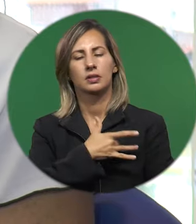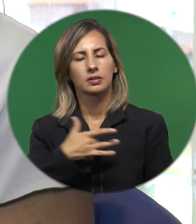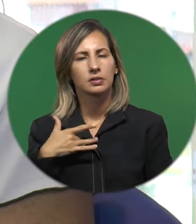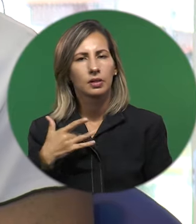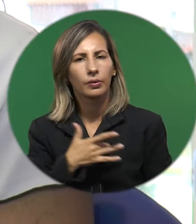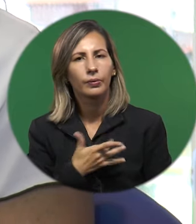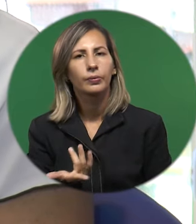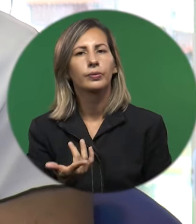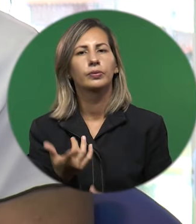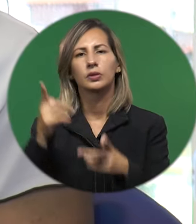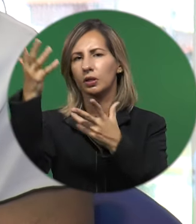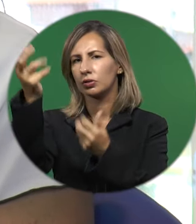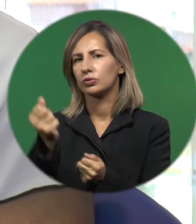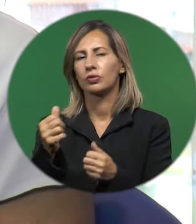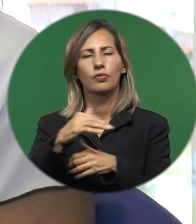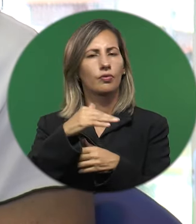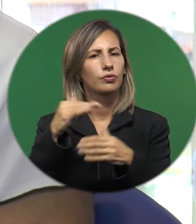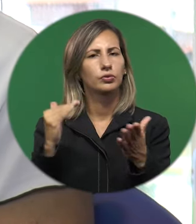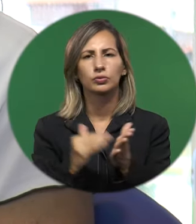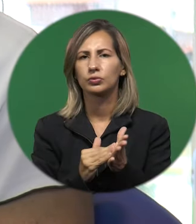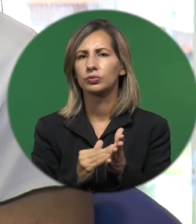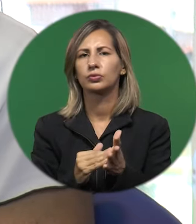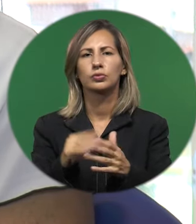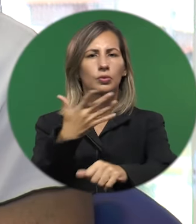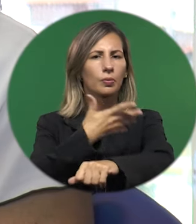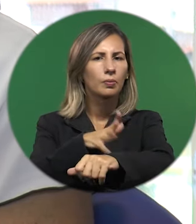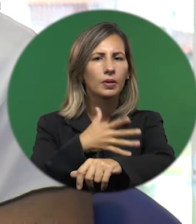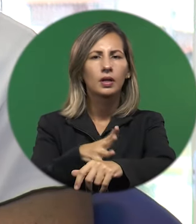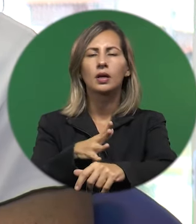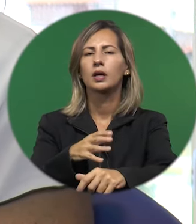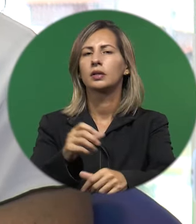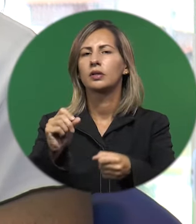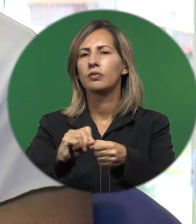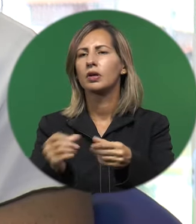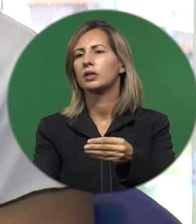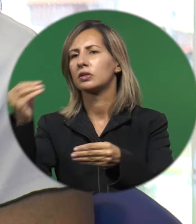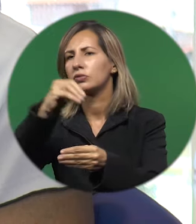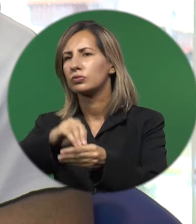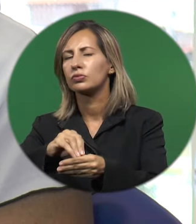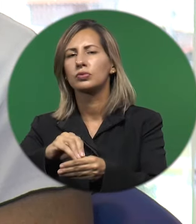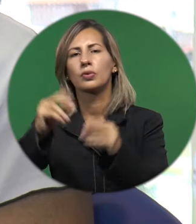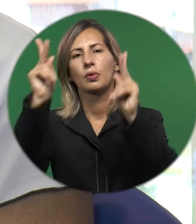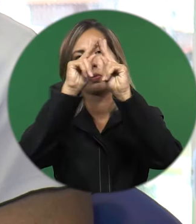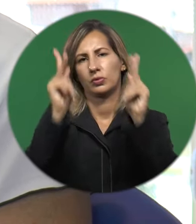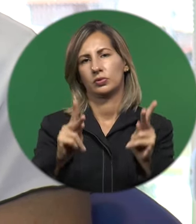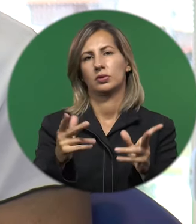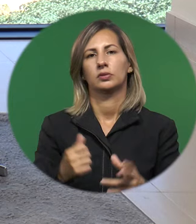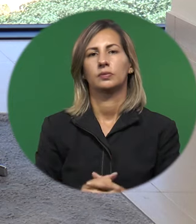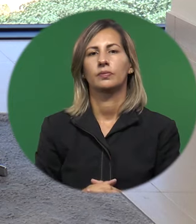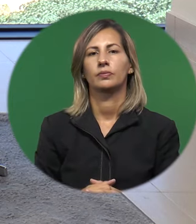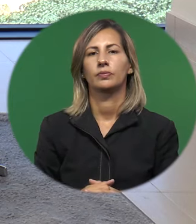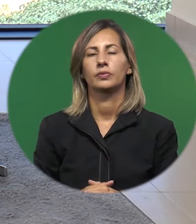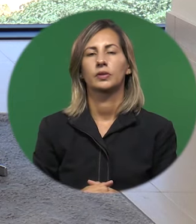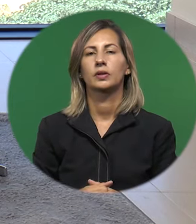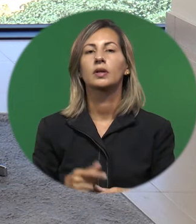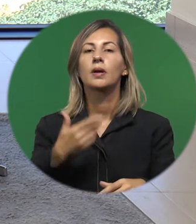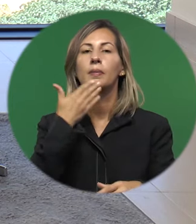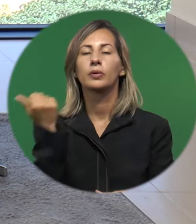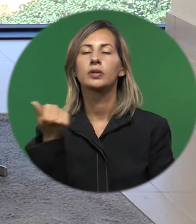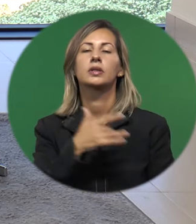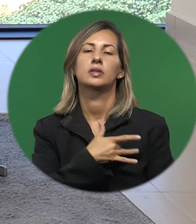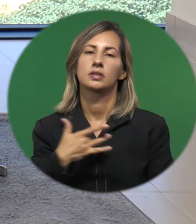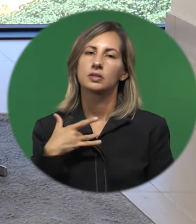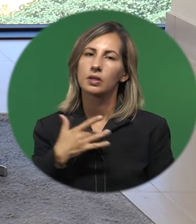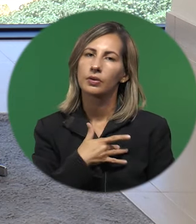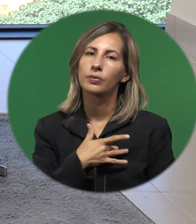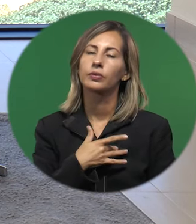sua saúde, e a gente adotou várias práticas, nós tivemos várias ações, tivemos a introdução de vários projetos vinculados à melhoria